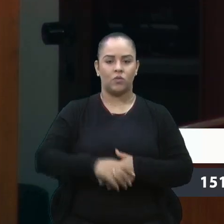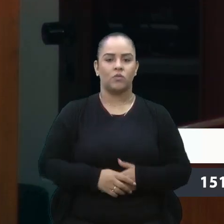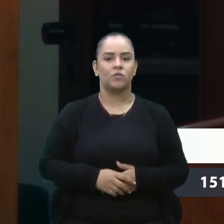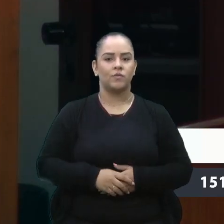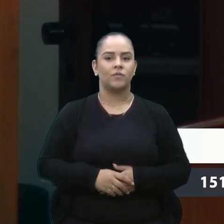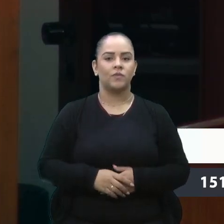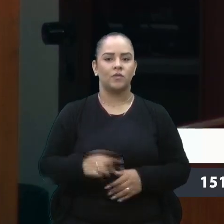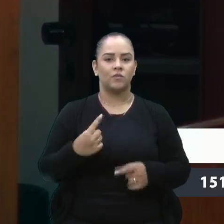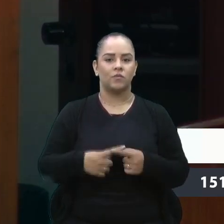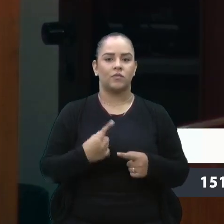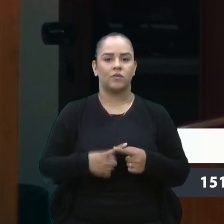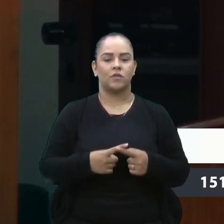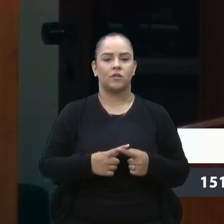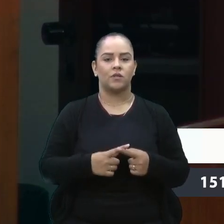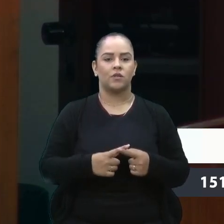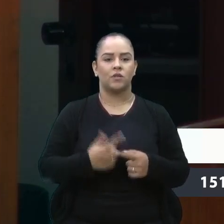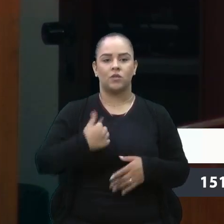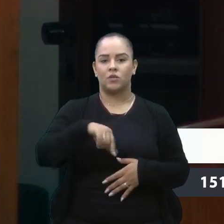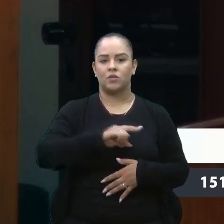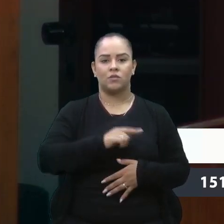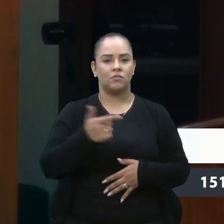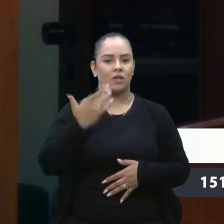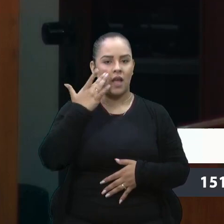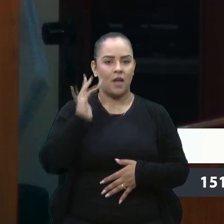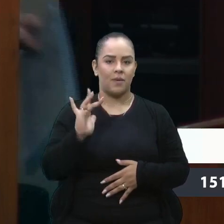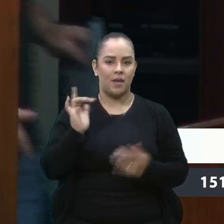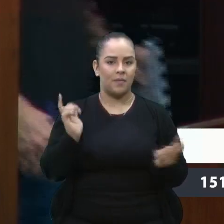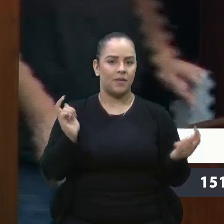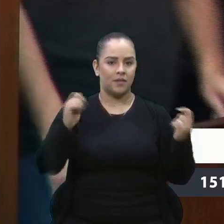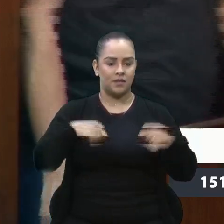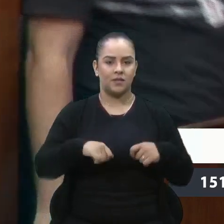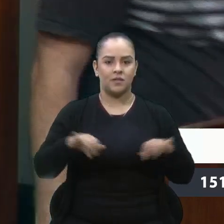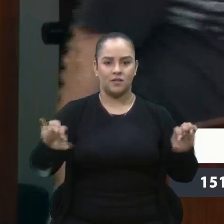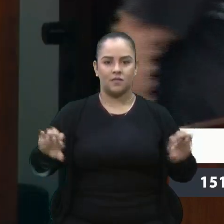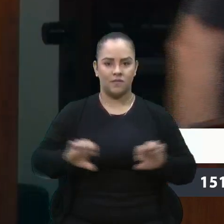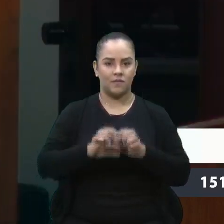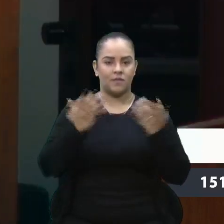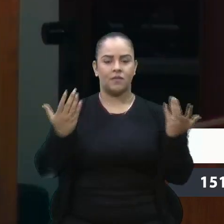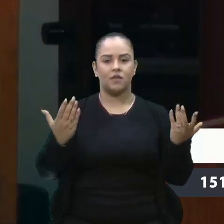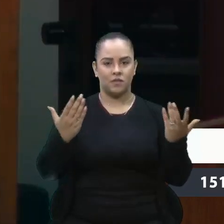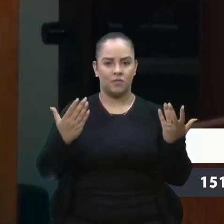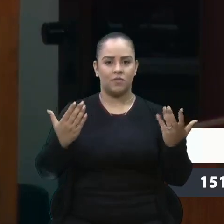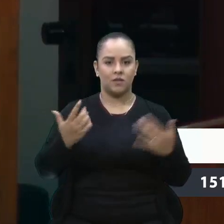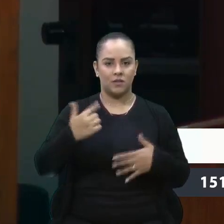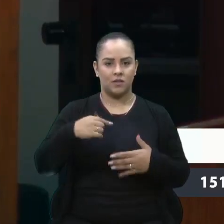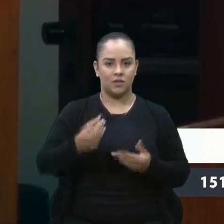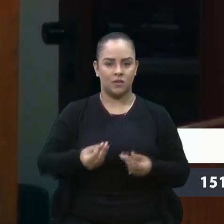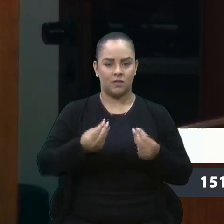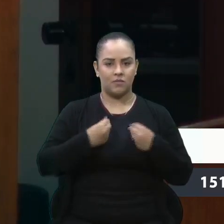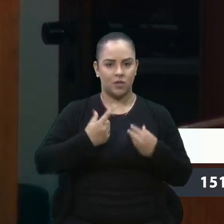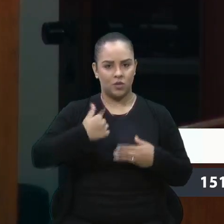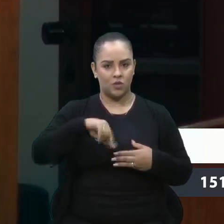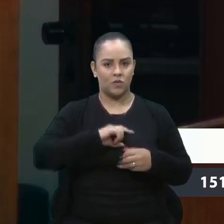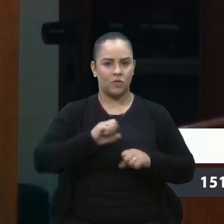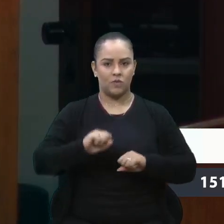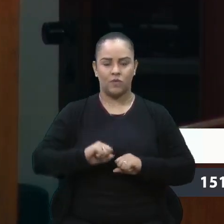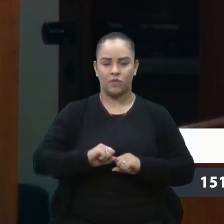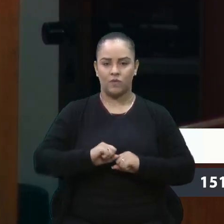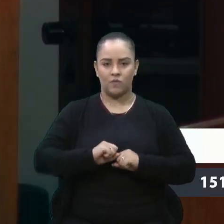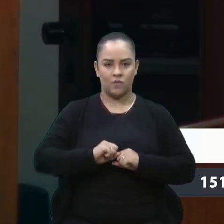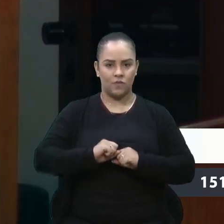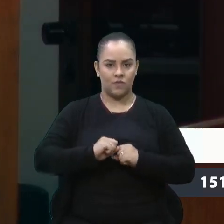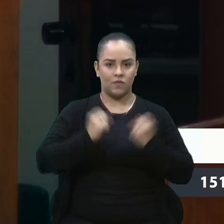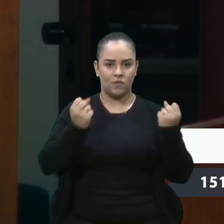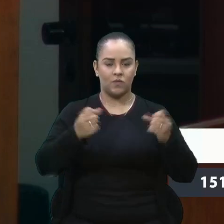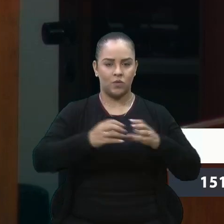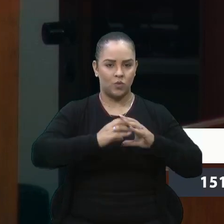não tem noção da capacidade que esse evento vai nos proporcionar de fortalecimento do setor do turismo, do esporte,